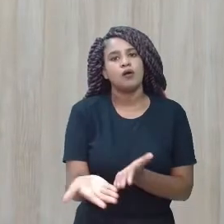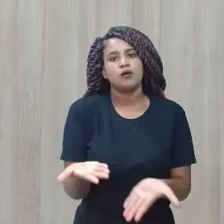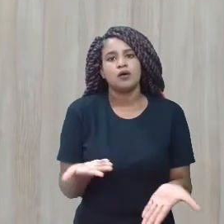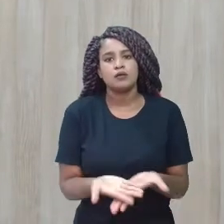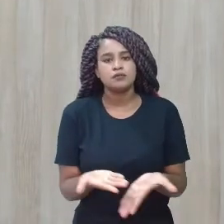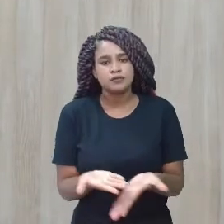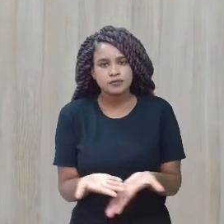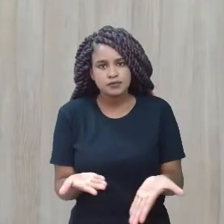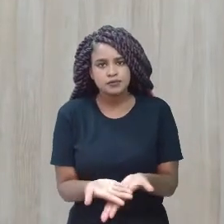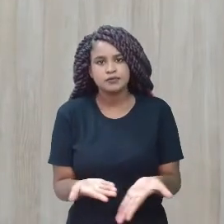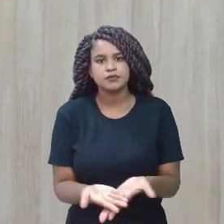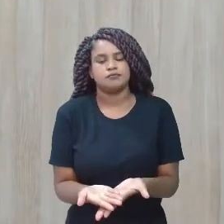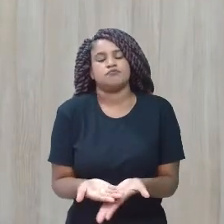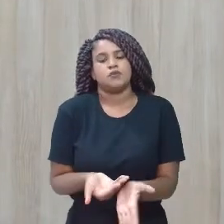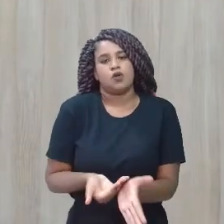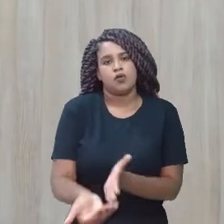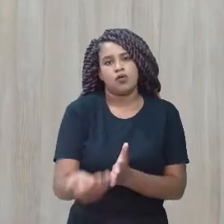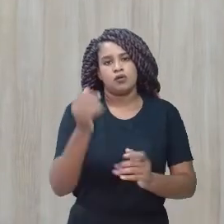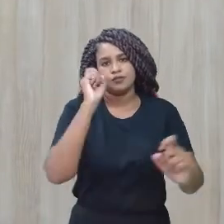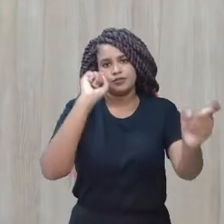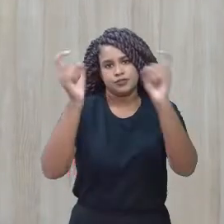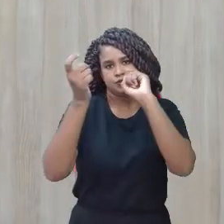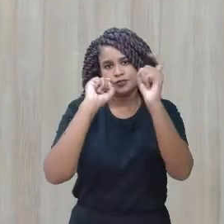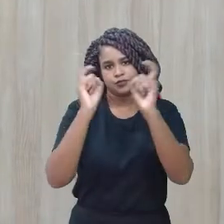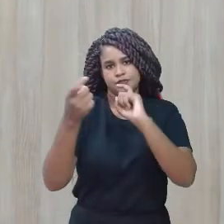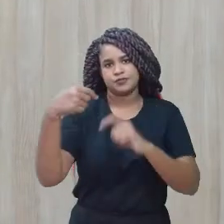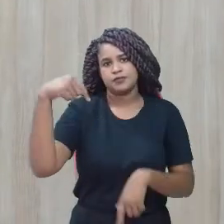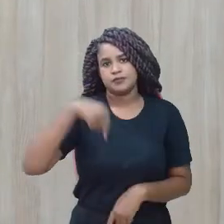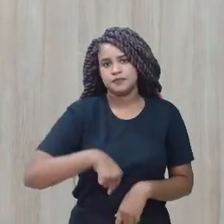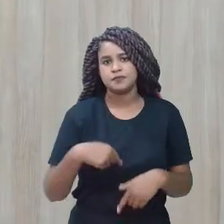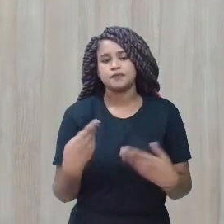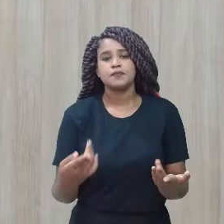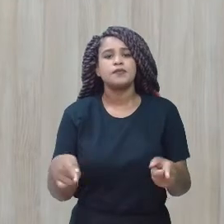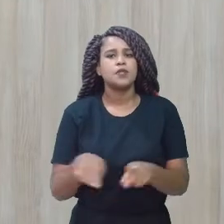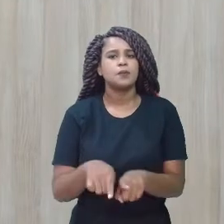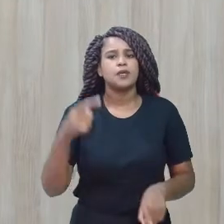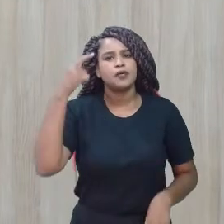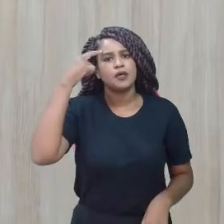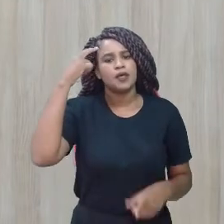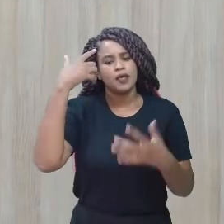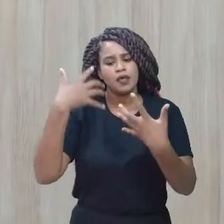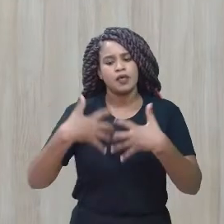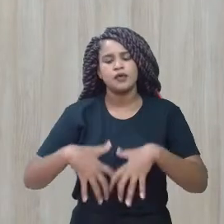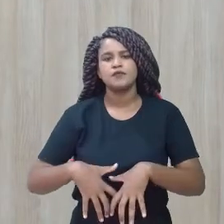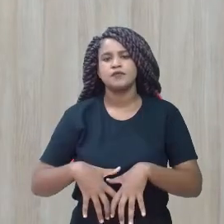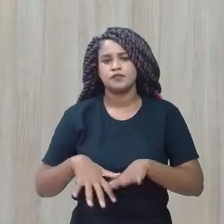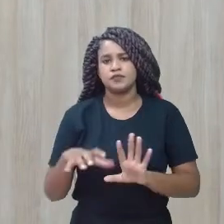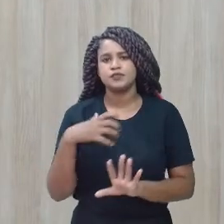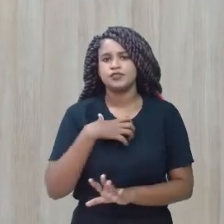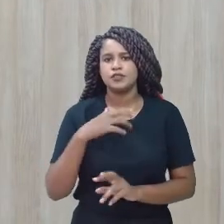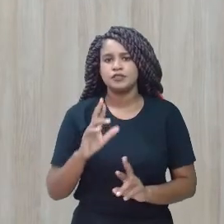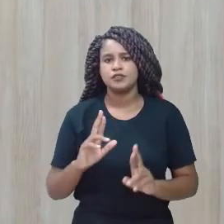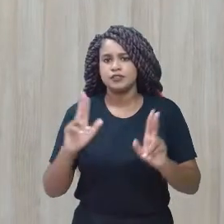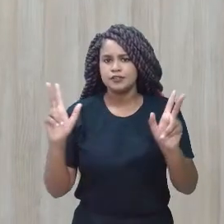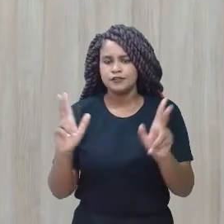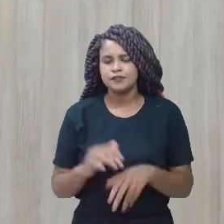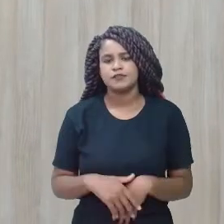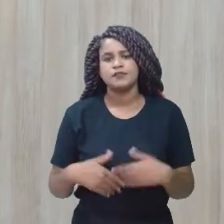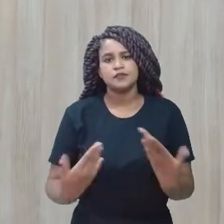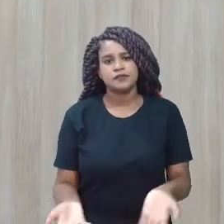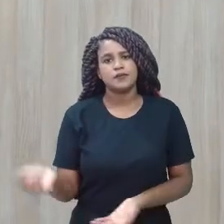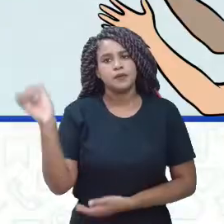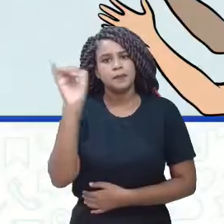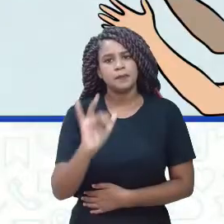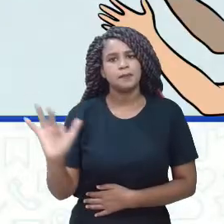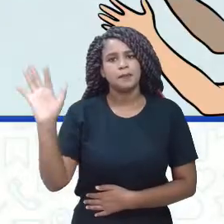para a gente começar a nossa discussão, o nosso diálogo aqui e refletir de uma forma mais lúdica, a partir de uma imagem. E aí, a